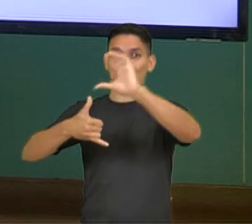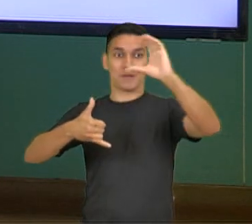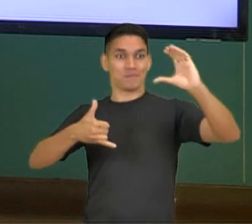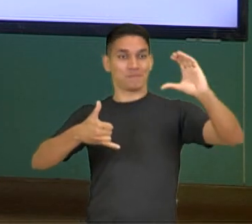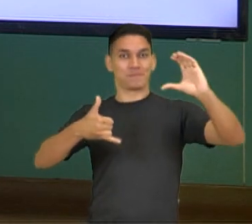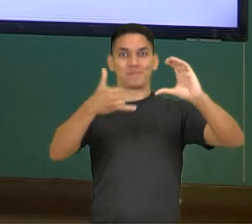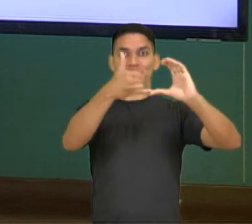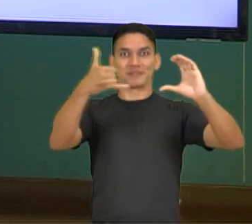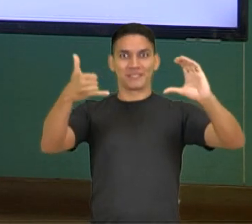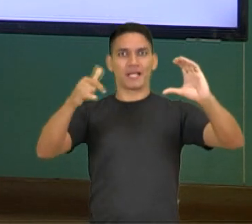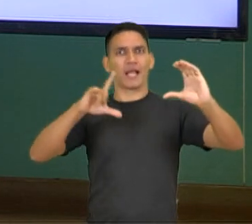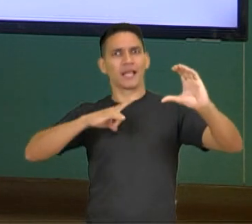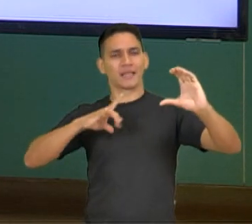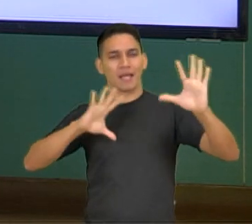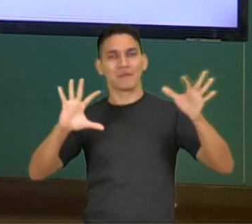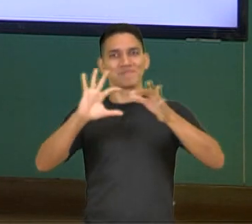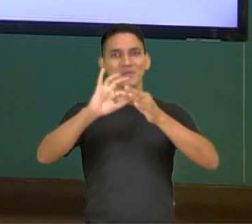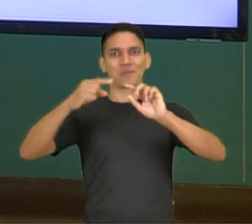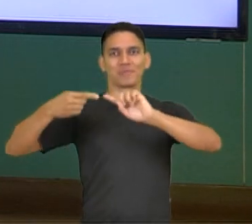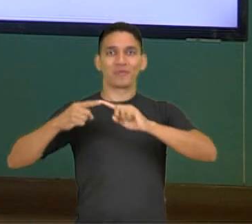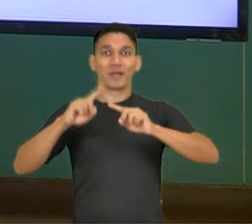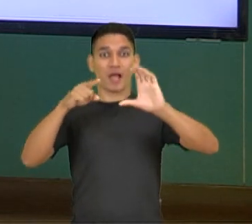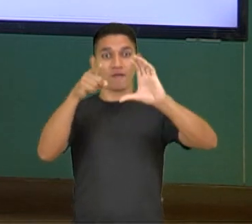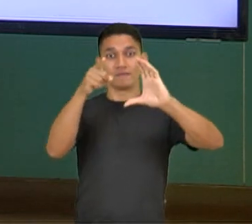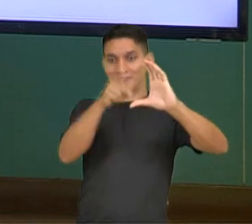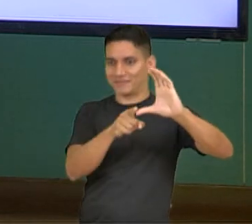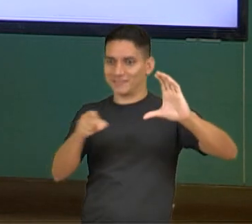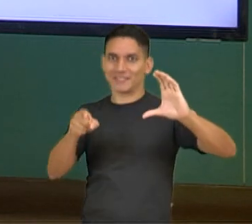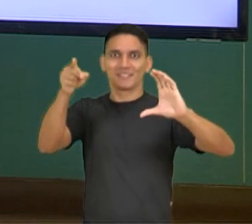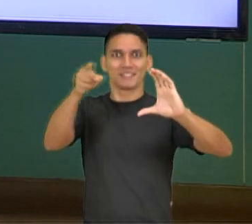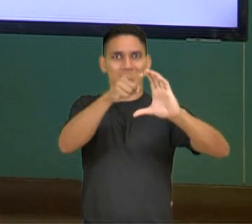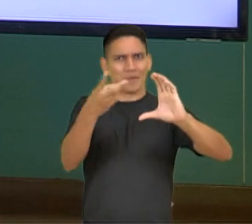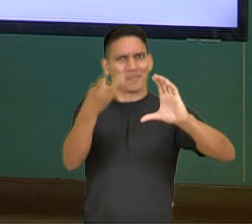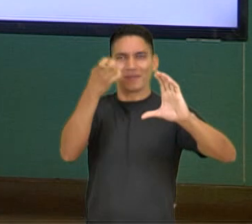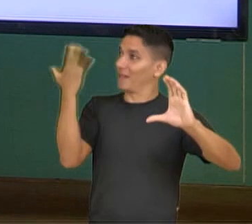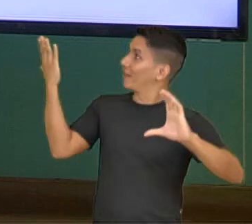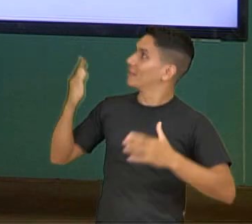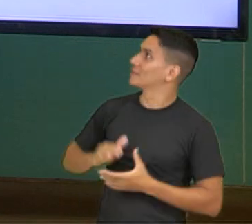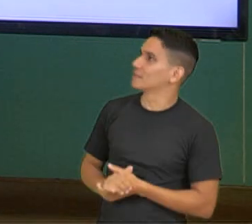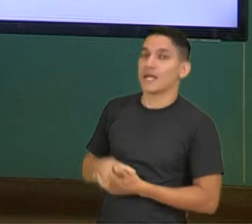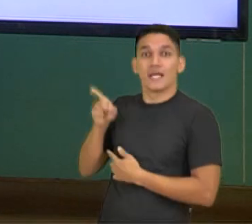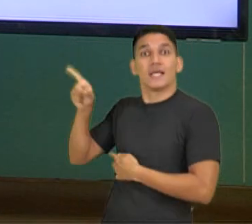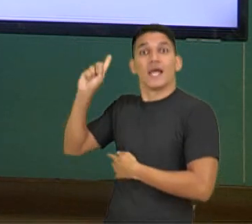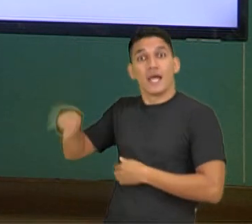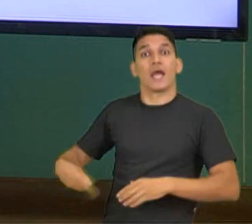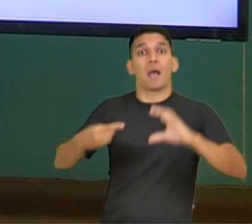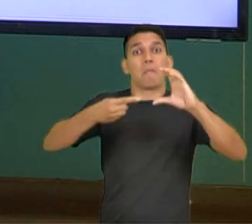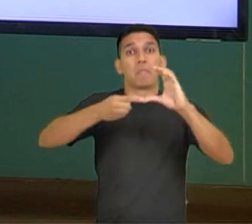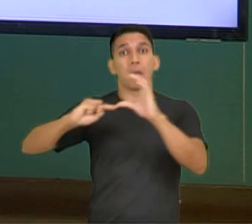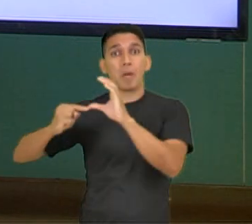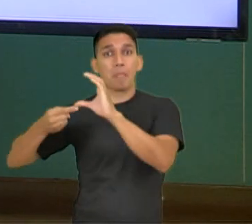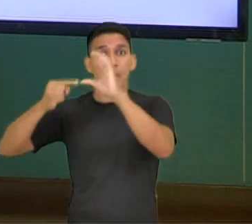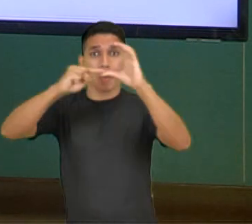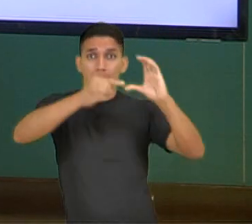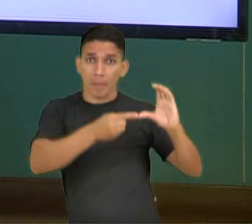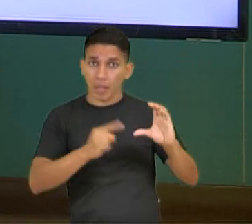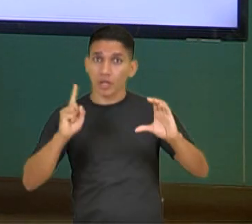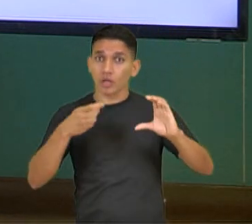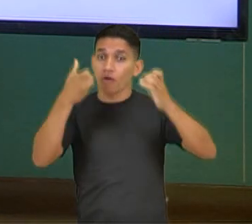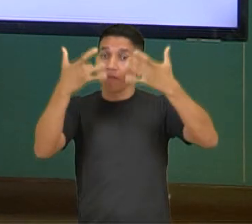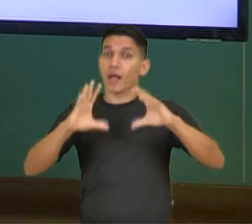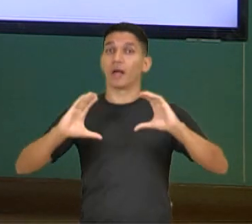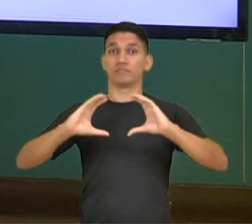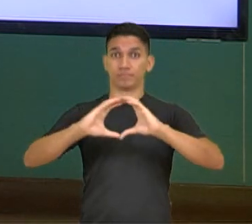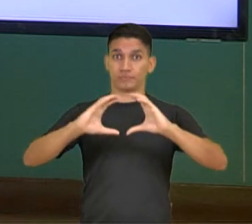extremidades ligam-se e forma um ciclo. Isso aqui é uma cadeia carbônica que nós denominamos